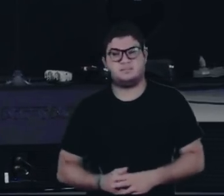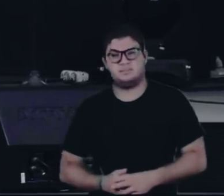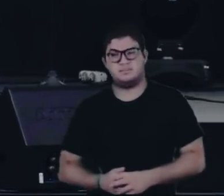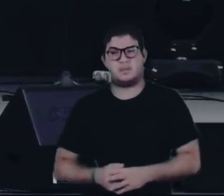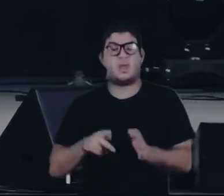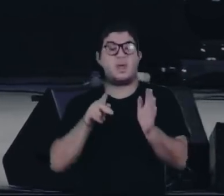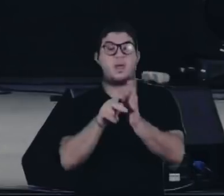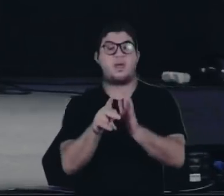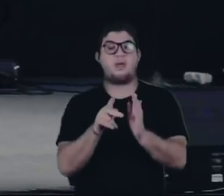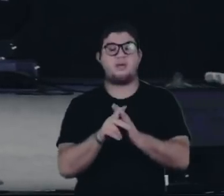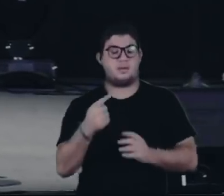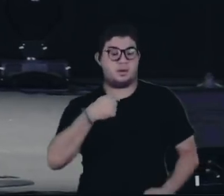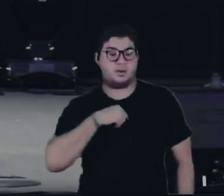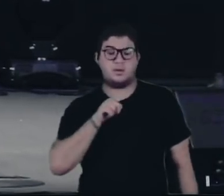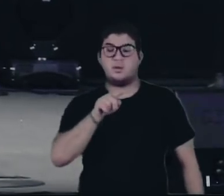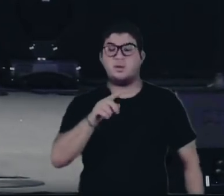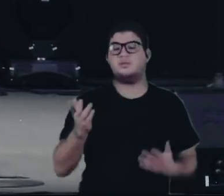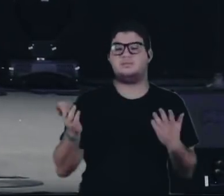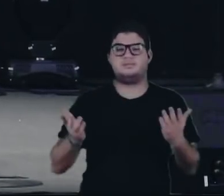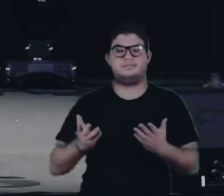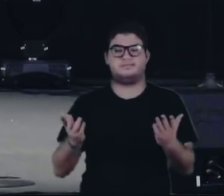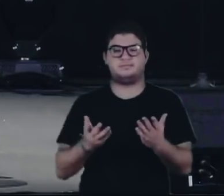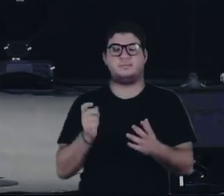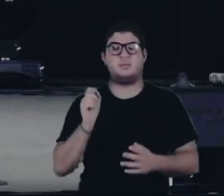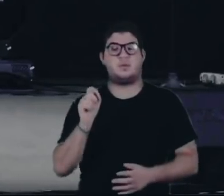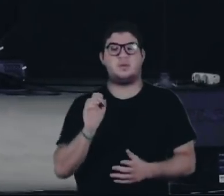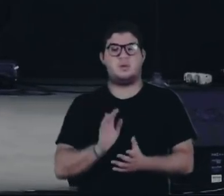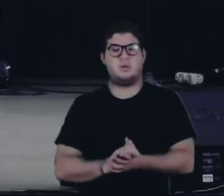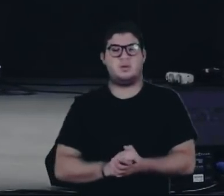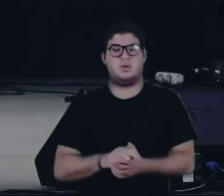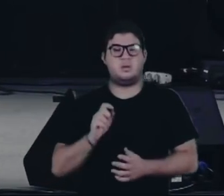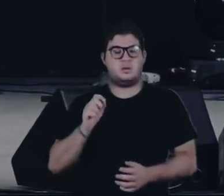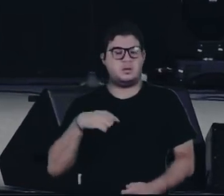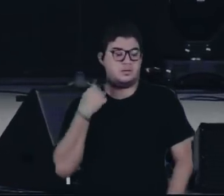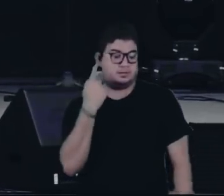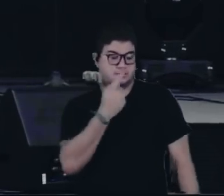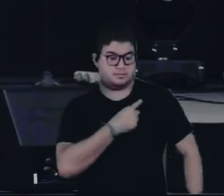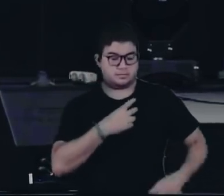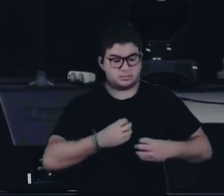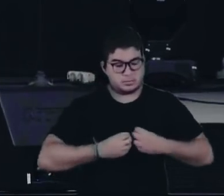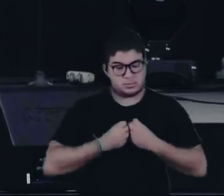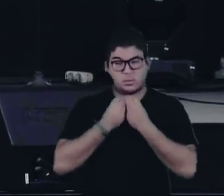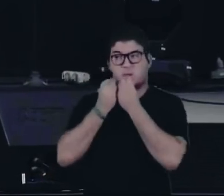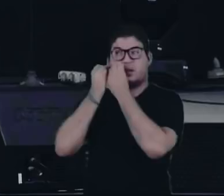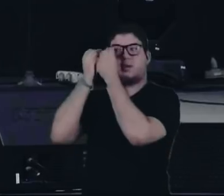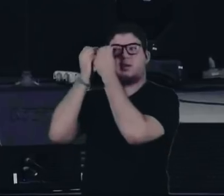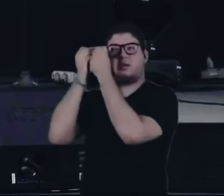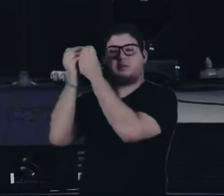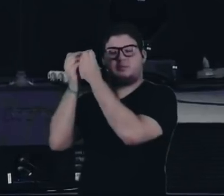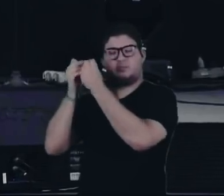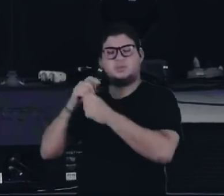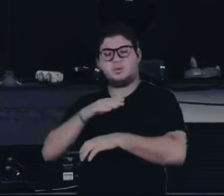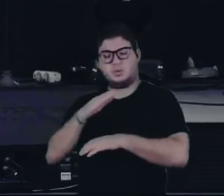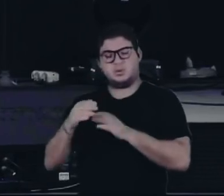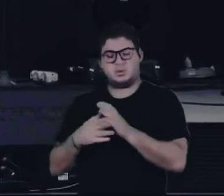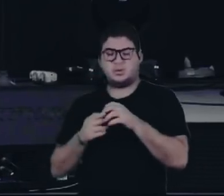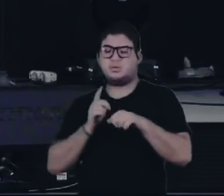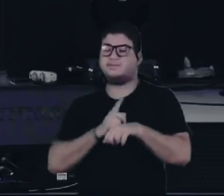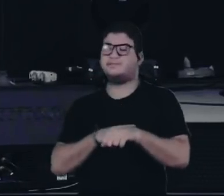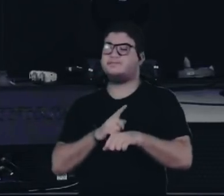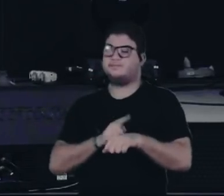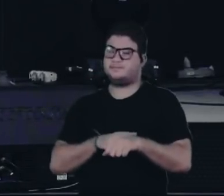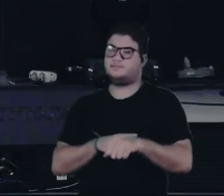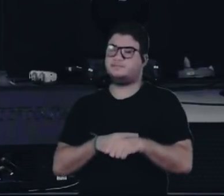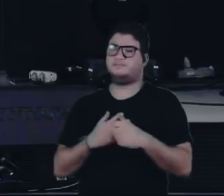E a pergunta que eu faço para mim, para você hoje, é: o que nós temos devolvido a Deus com o nosso tempo?